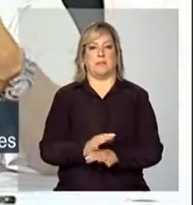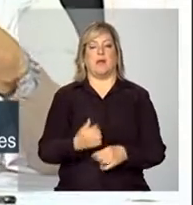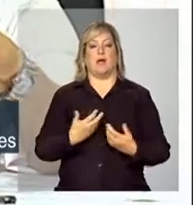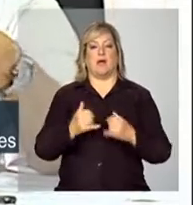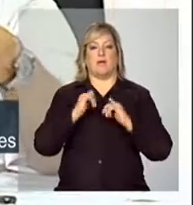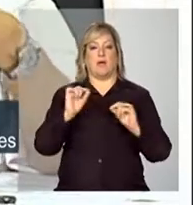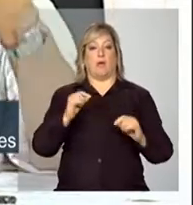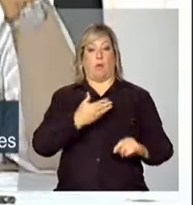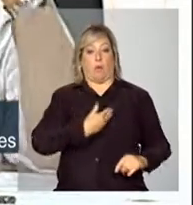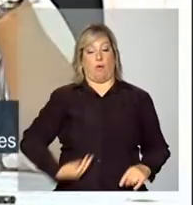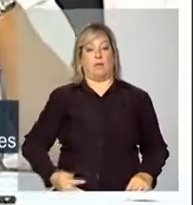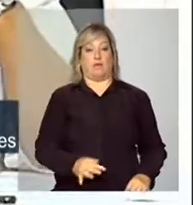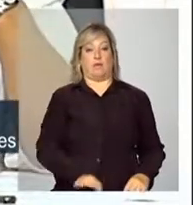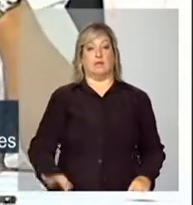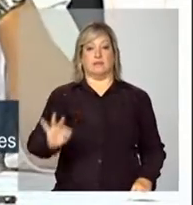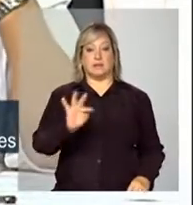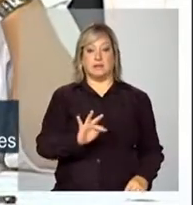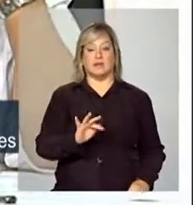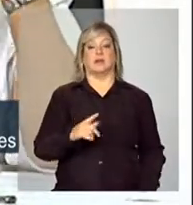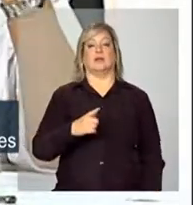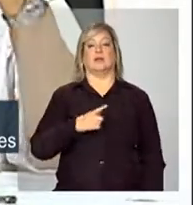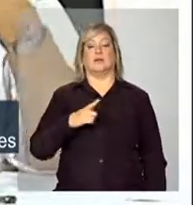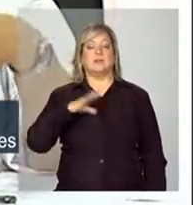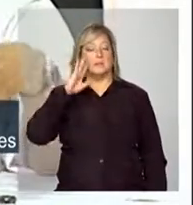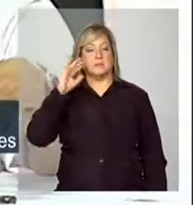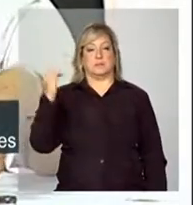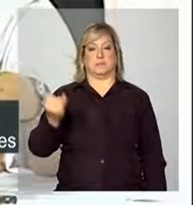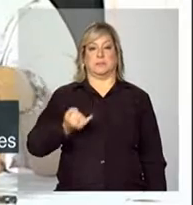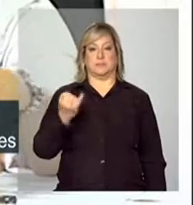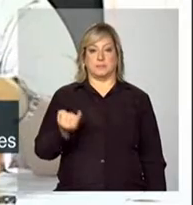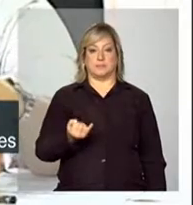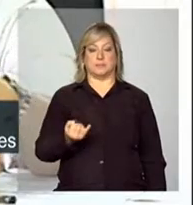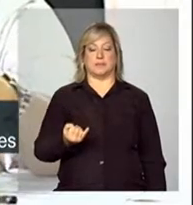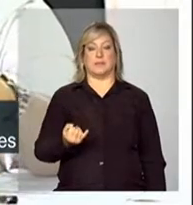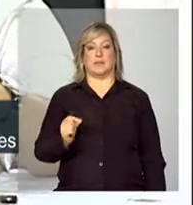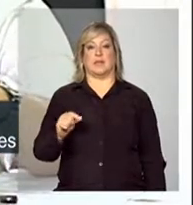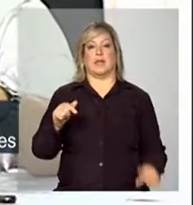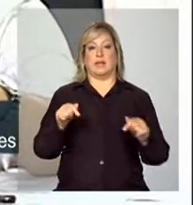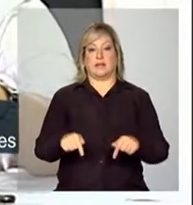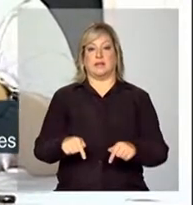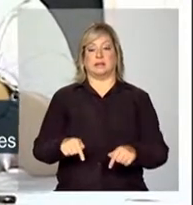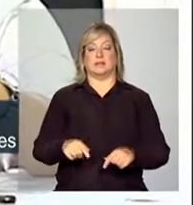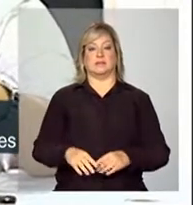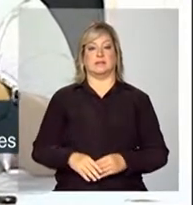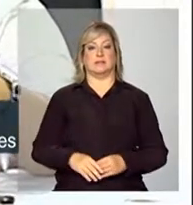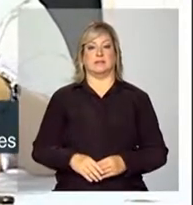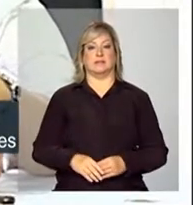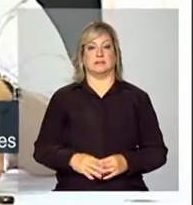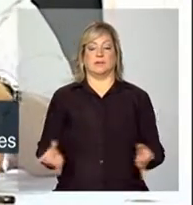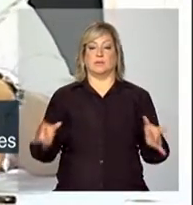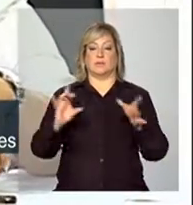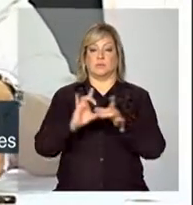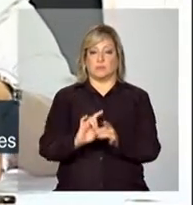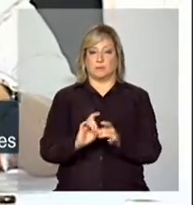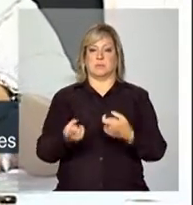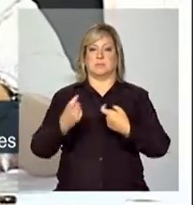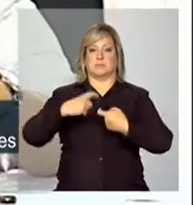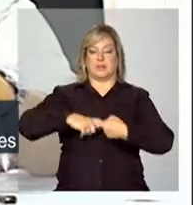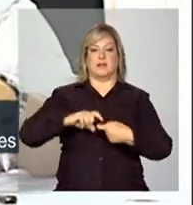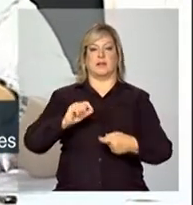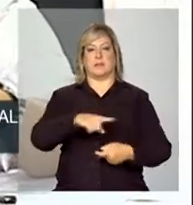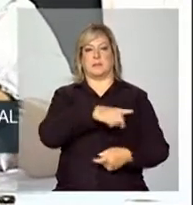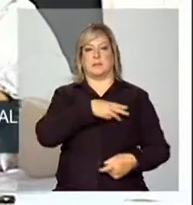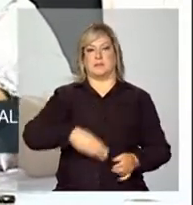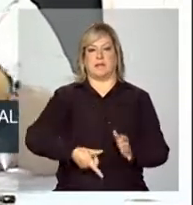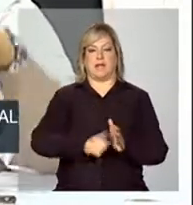de vista do vento Federal é é fundamental essa parceria que o